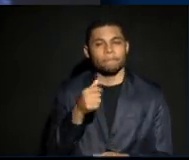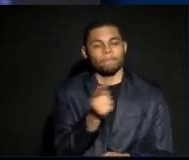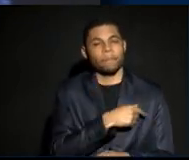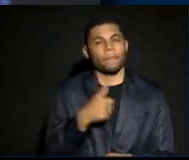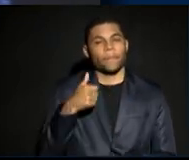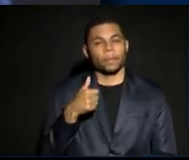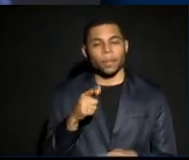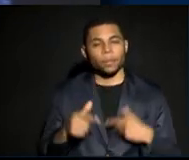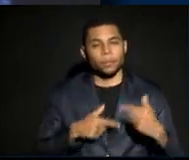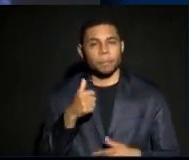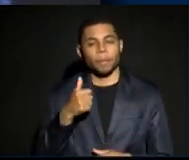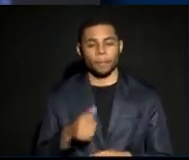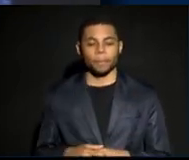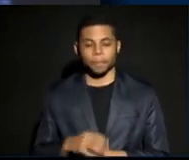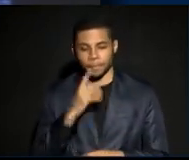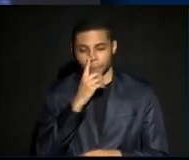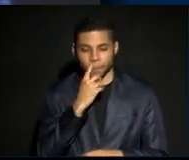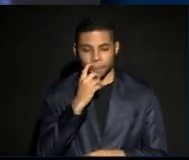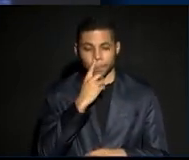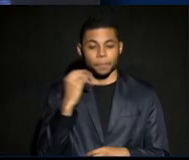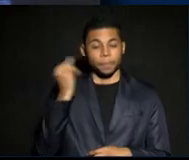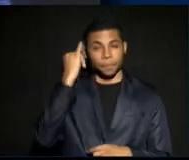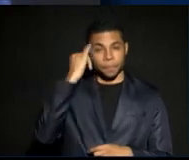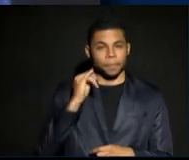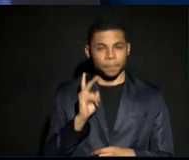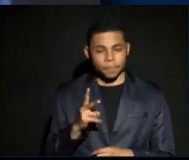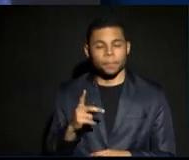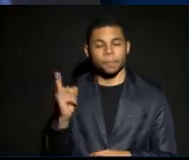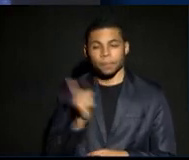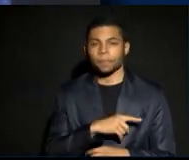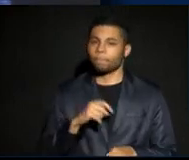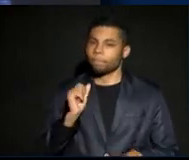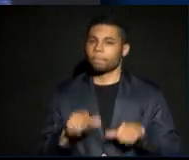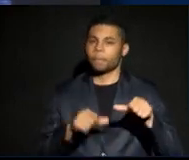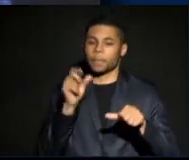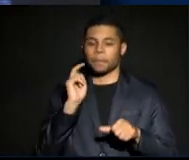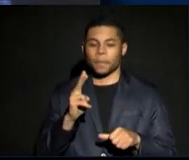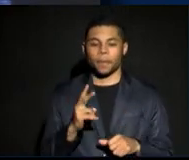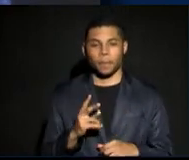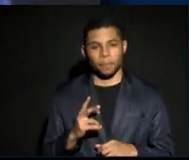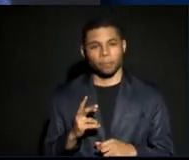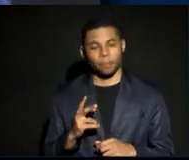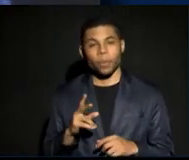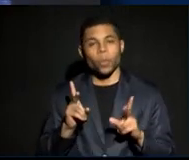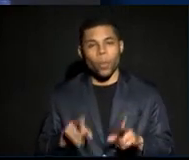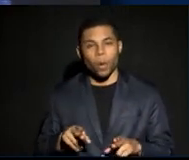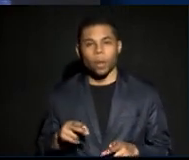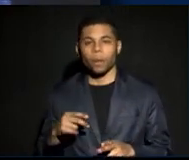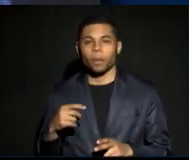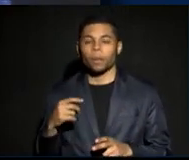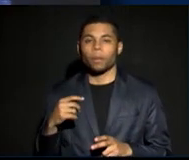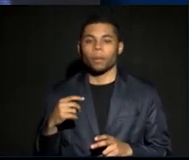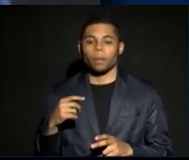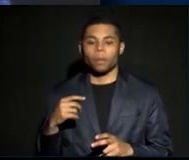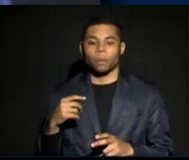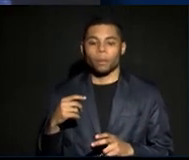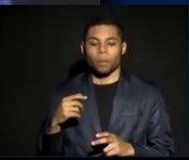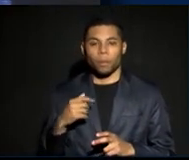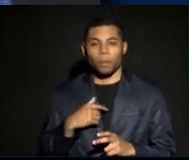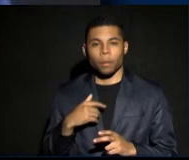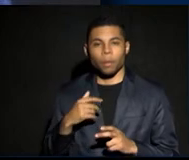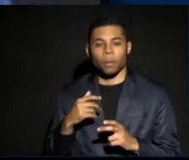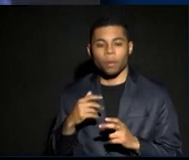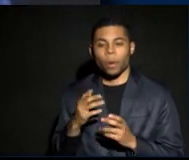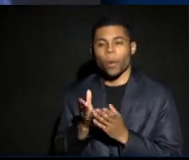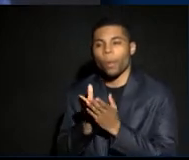muito eficiente no que está fazendo e a interessante que é uma revolta O que faz o bom marinheiro na tocar o